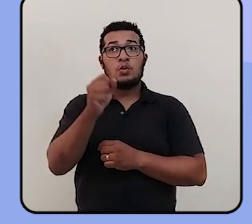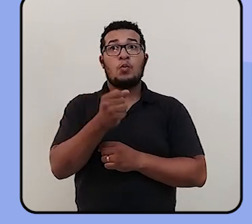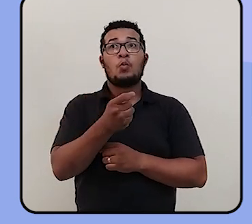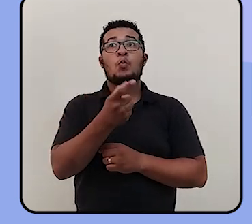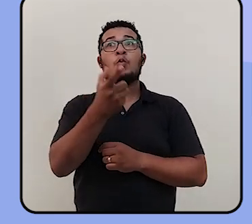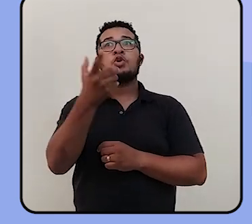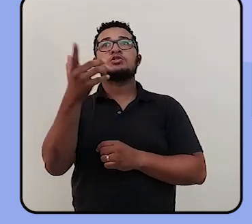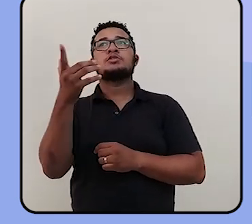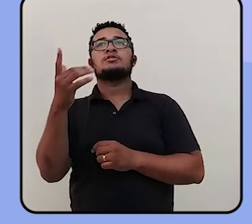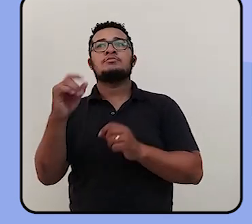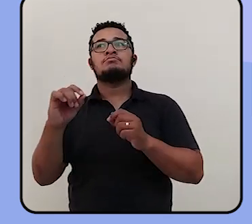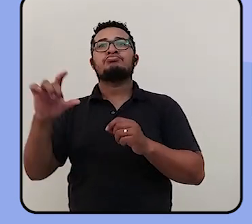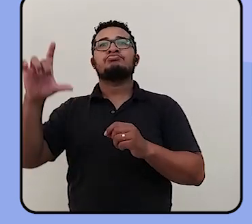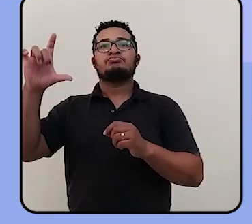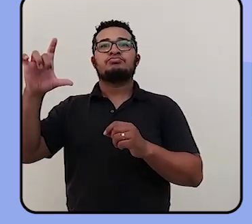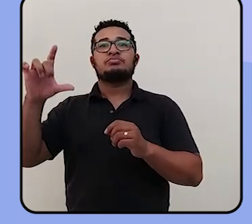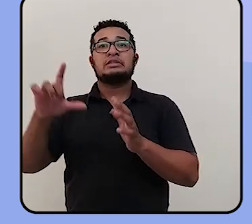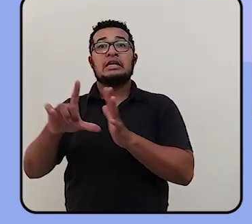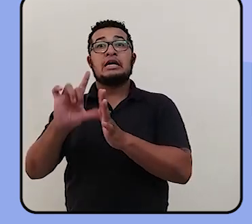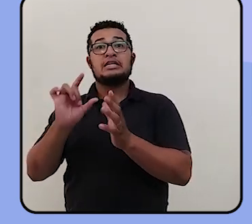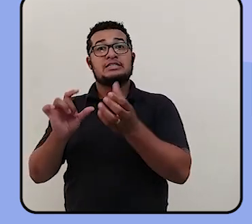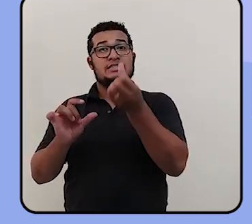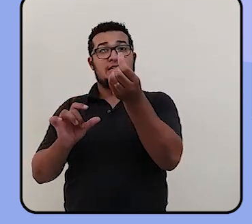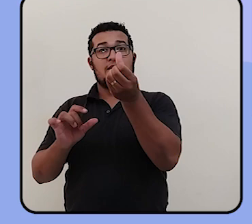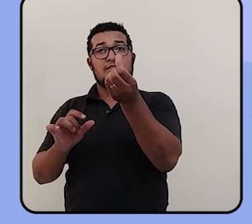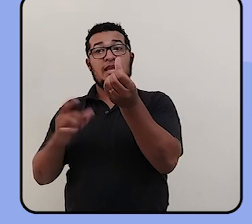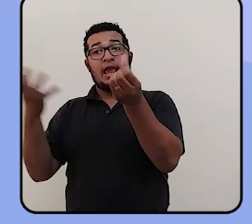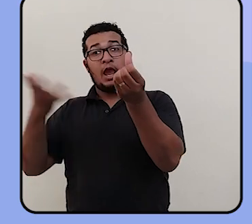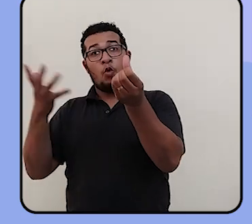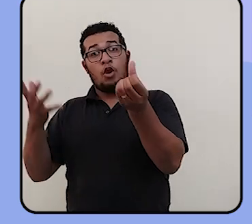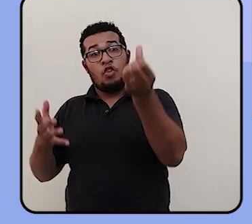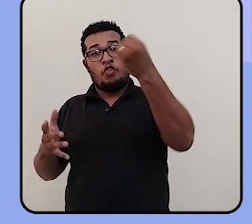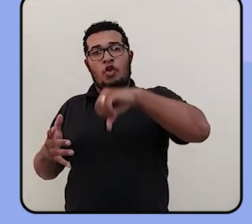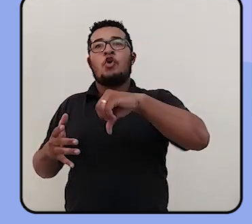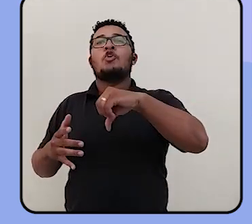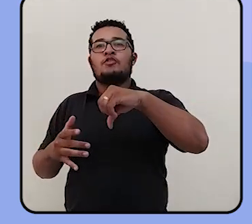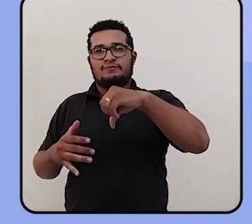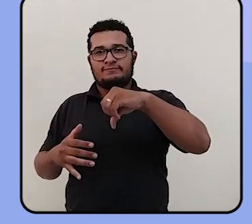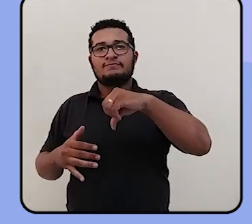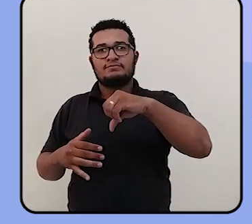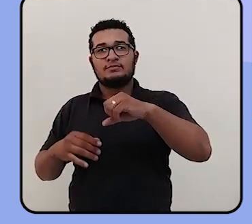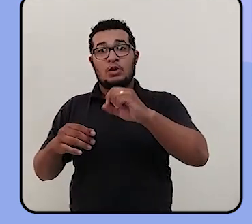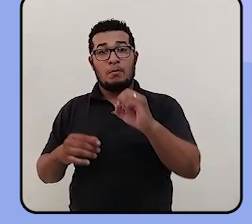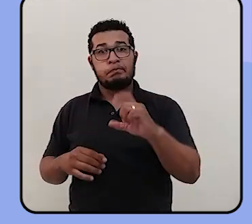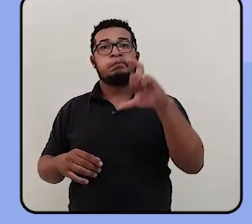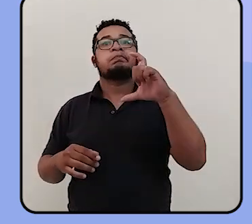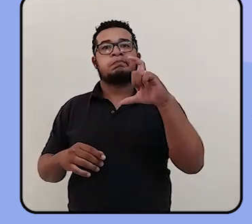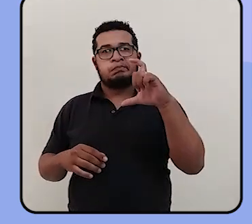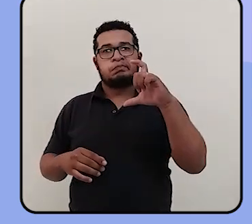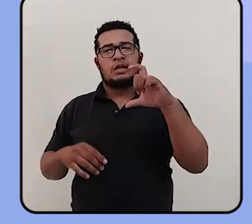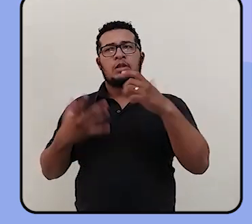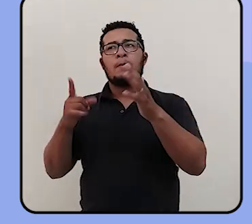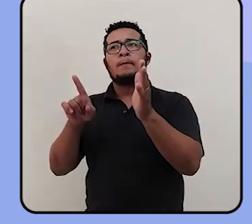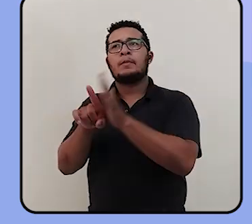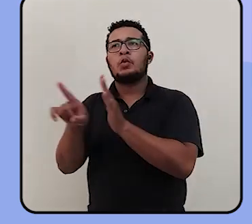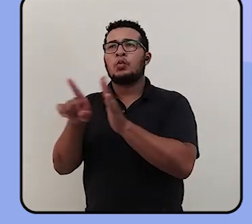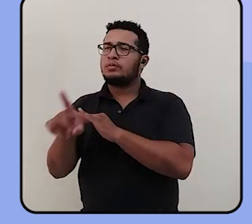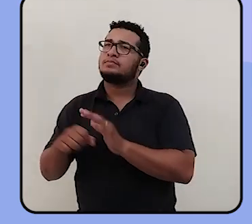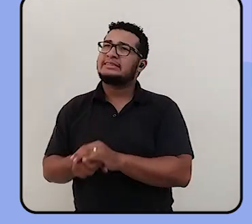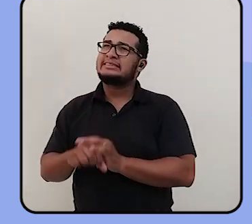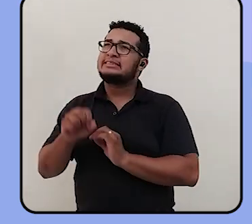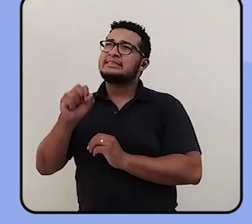aumentou. Eram 6 dias, agora passou a ser 9 dias. A quantidade subiu. E você então